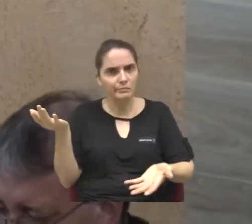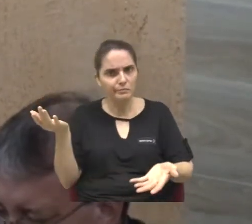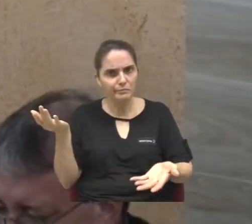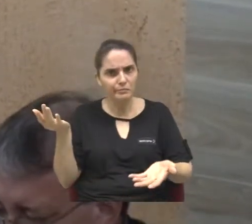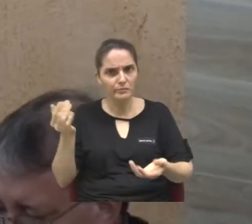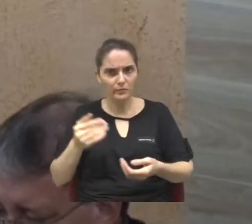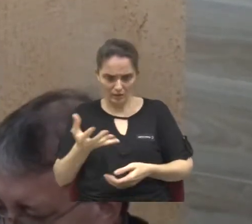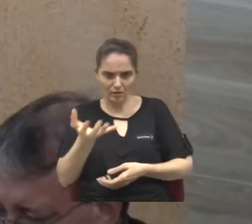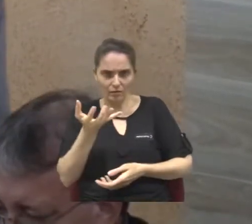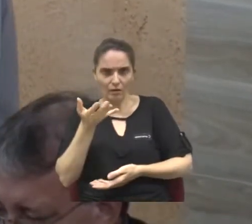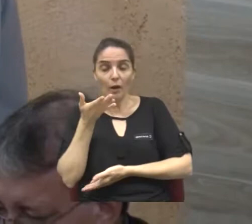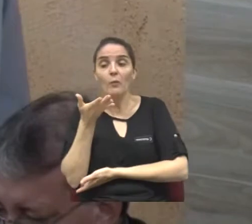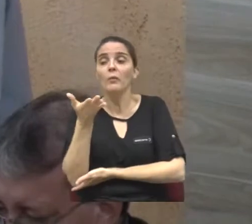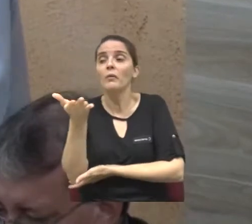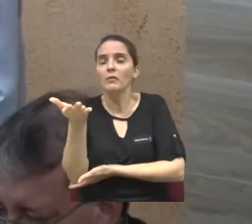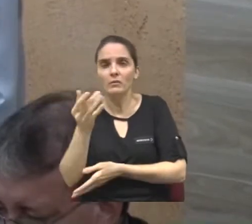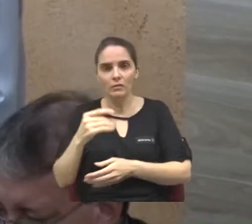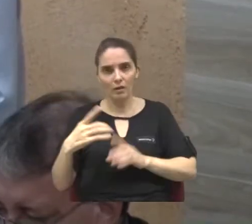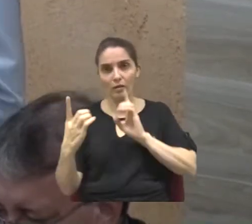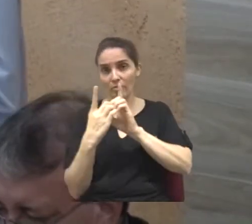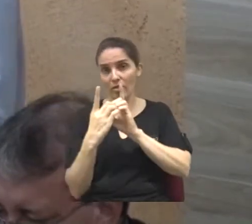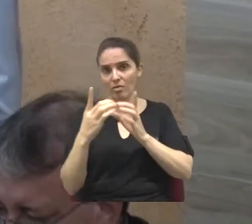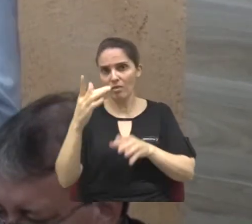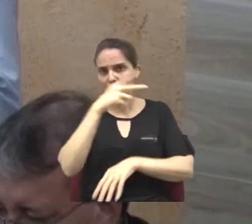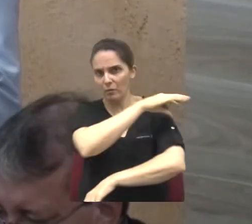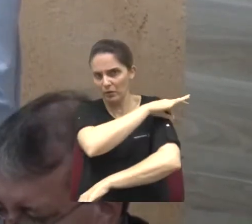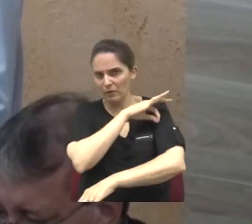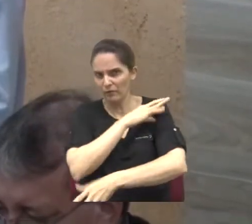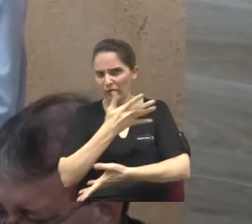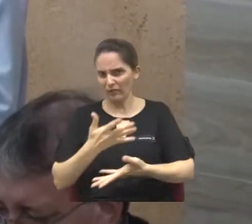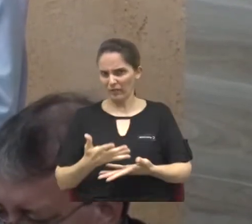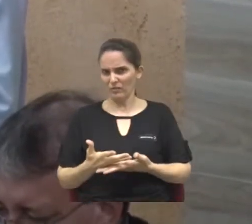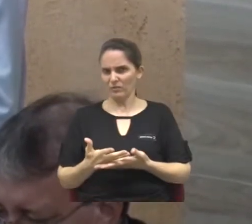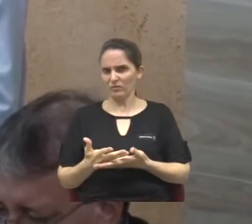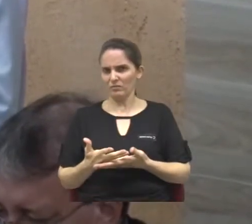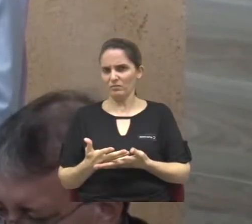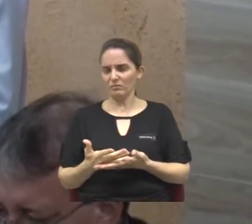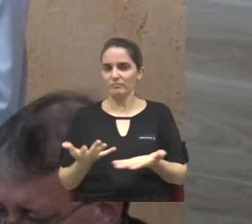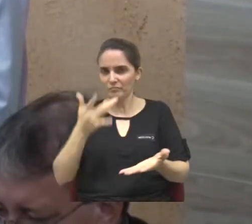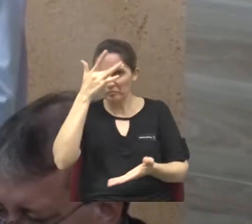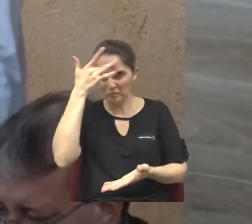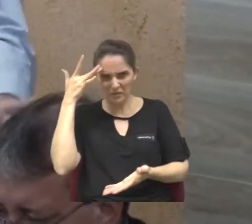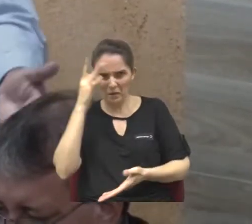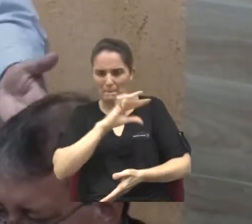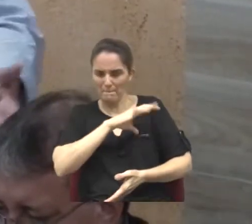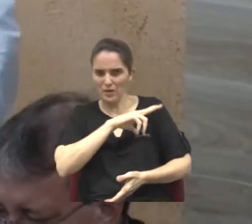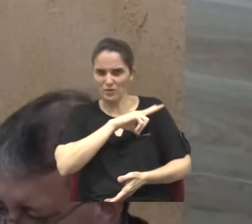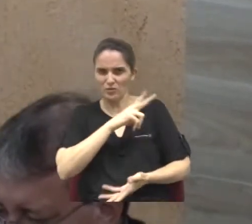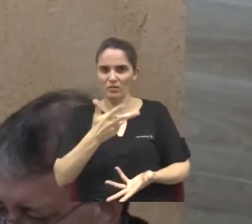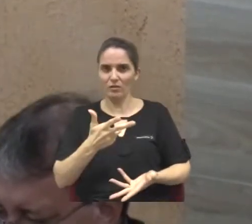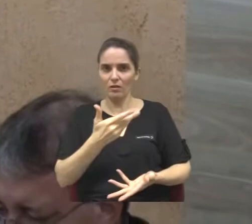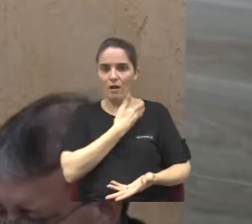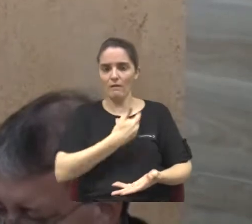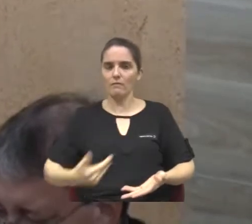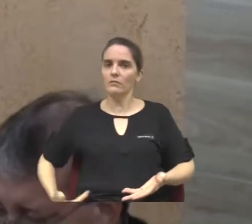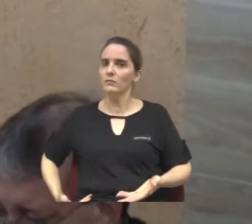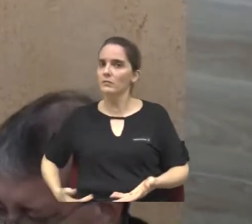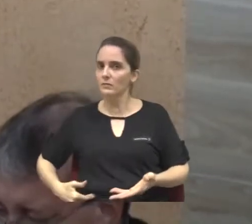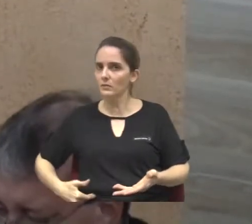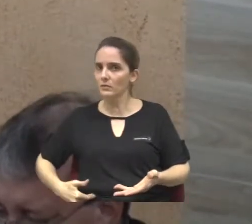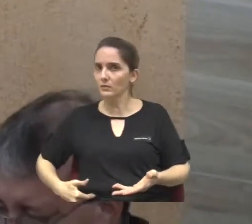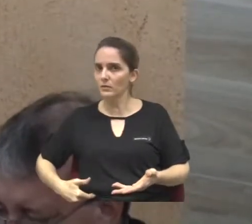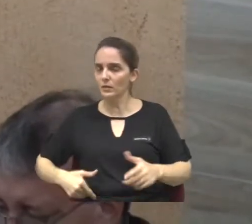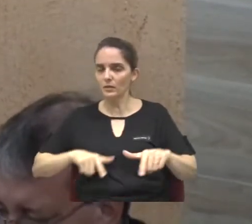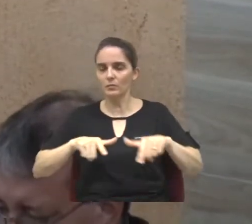Ele quer um mordomo para atender ele? É isso? Assessor particular do prefeito? Funcionário público é para trabalhar em prol da